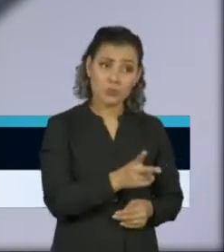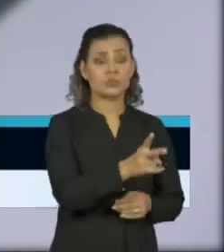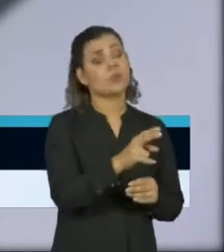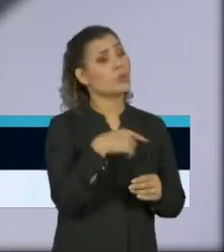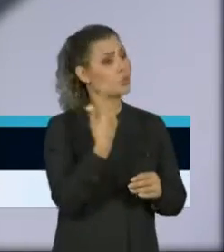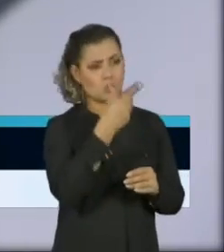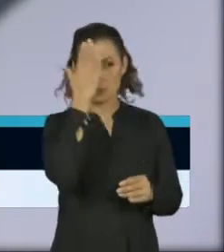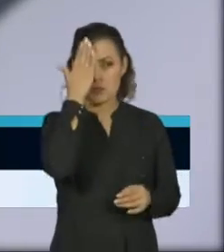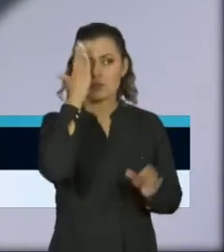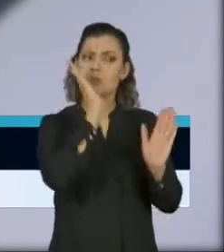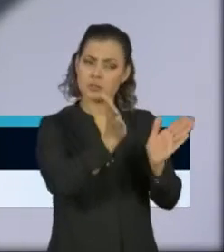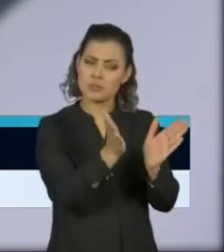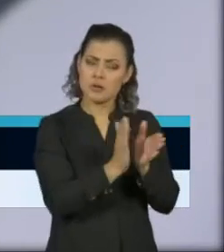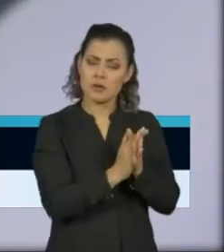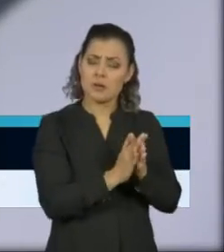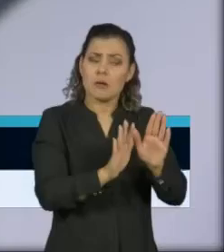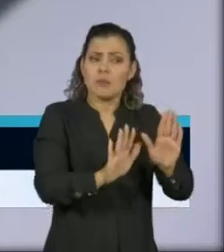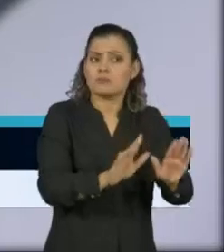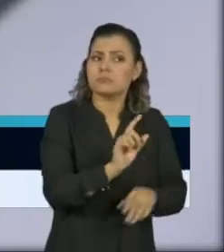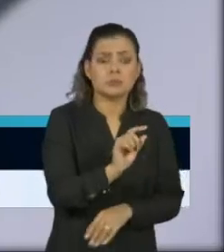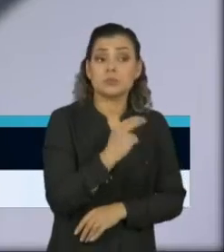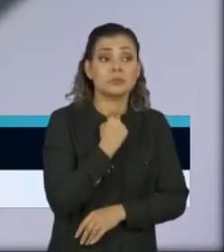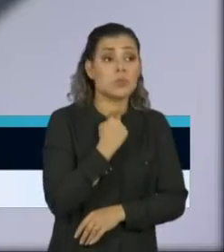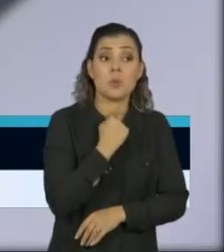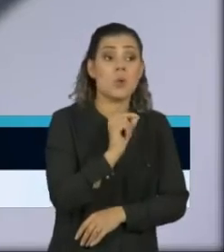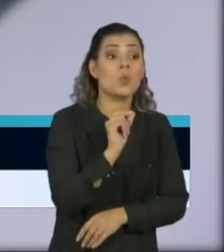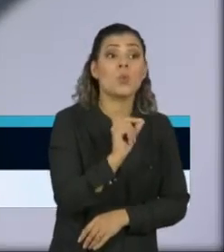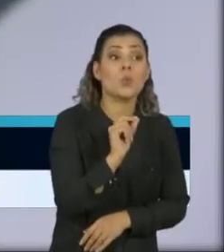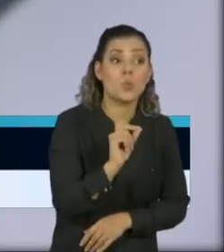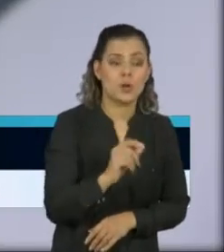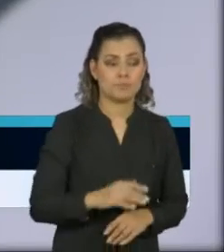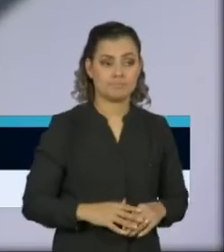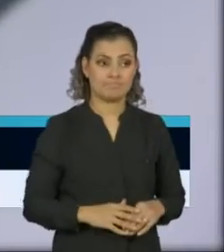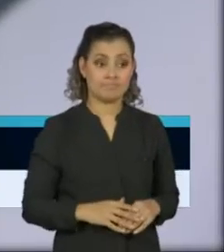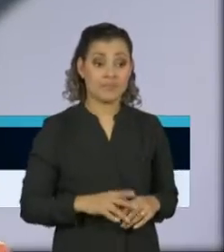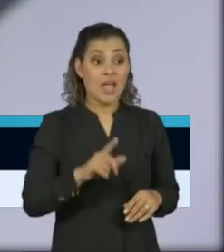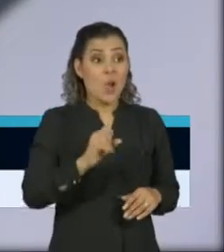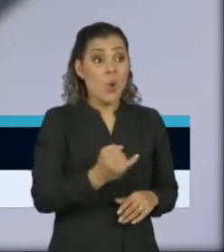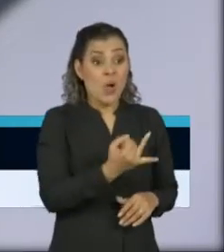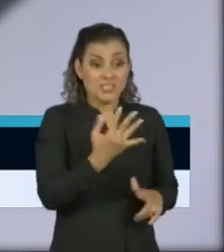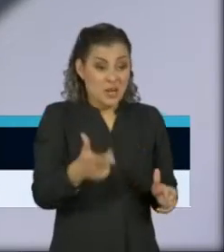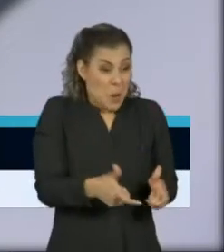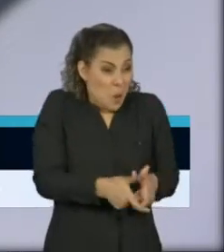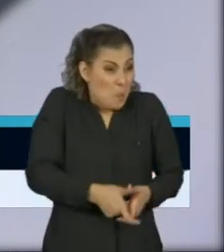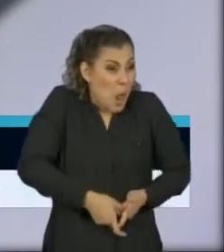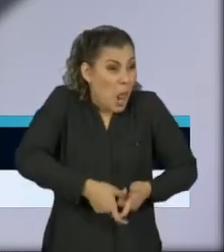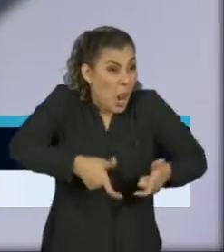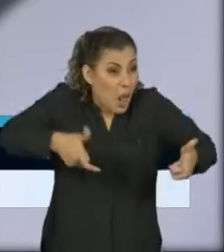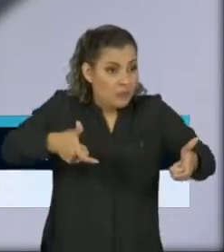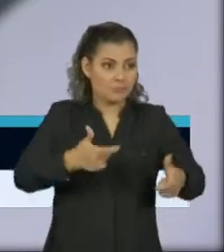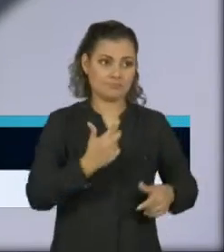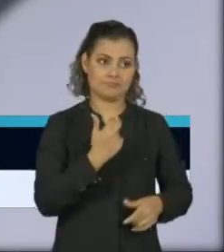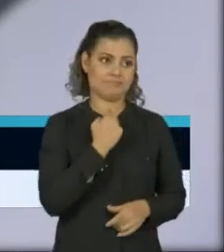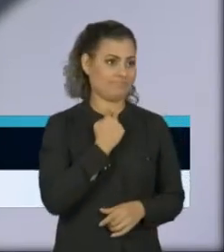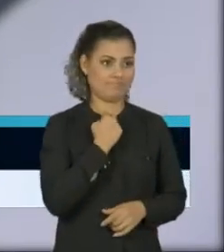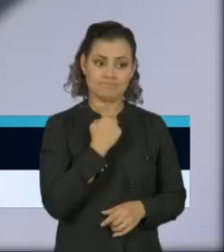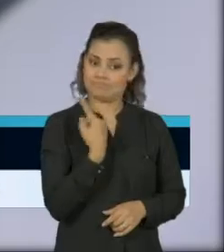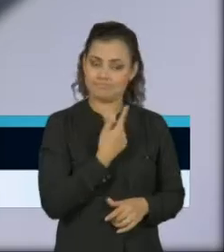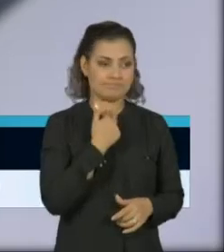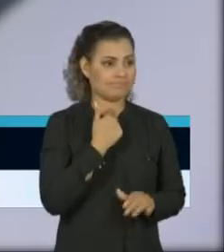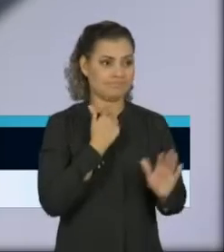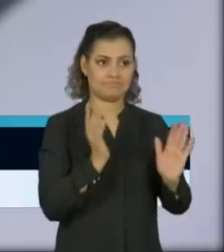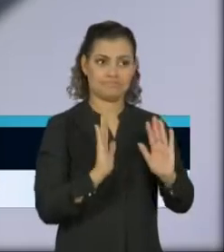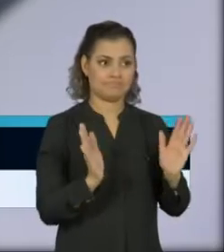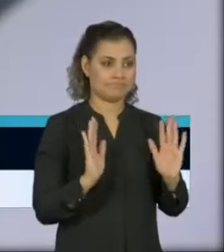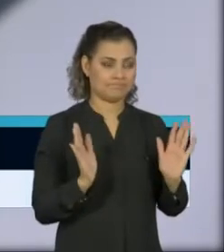esperar o que não pode acontecer é um carro o número de casos explosivo é isso que nós não queremos